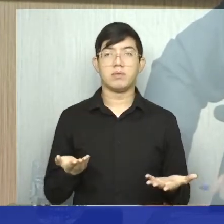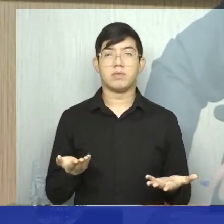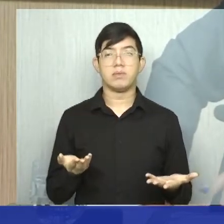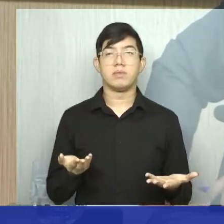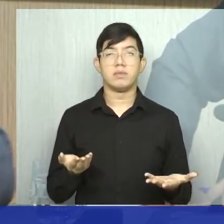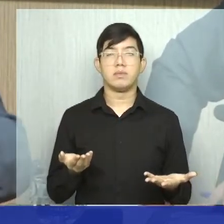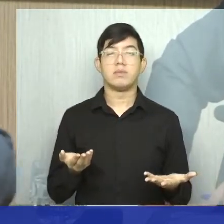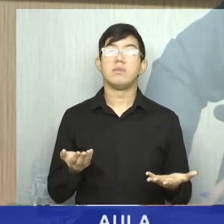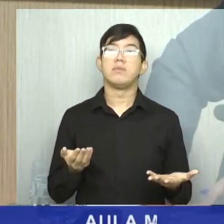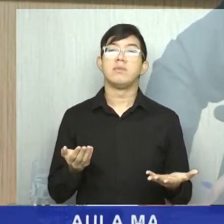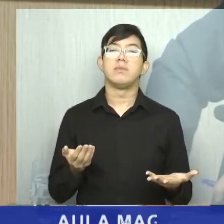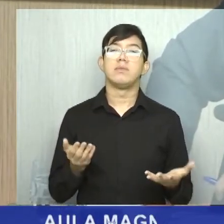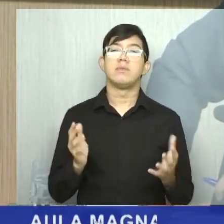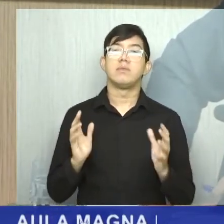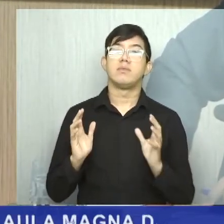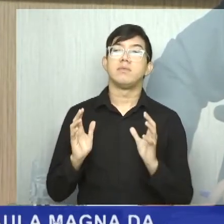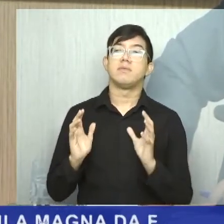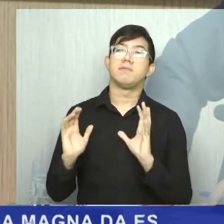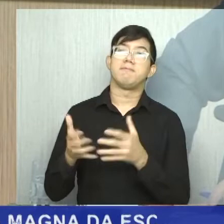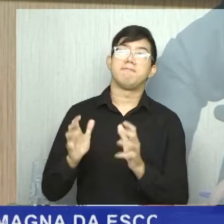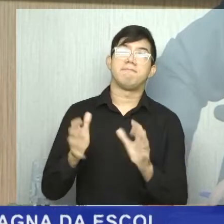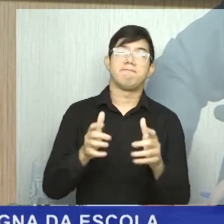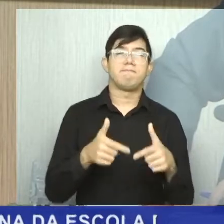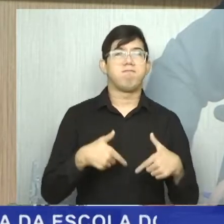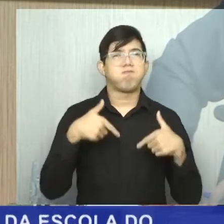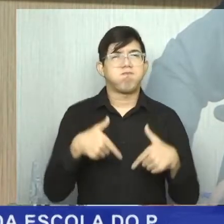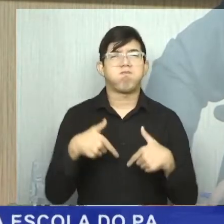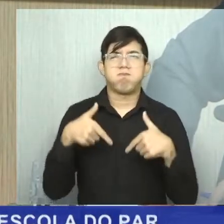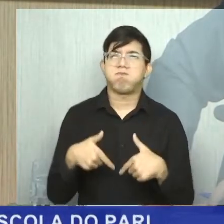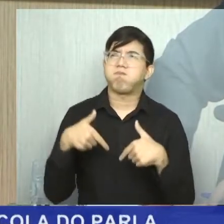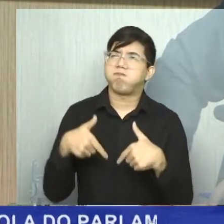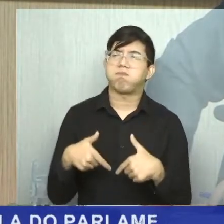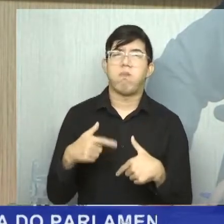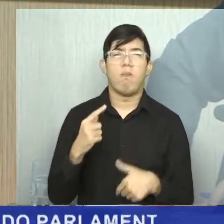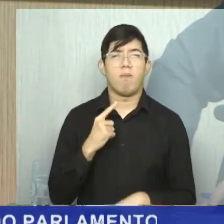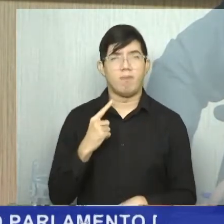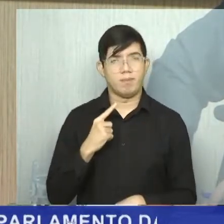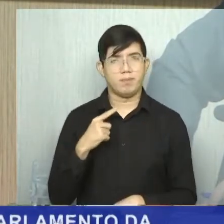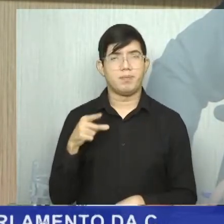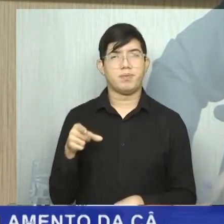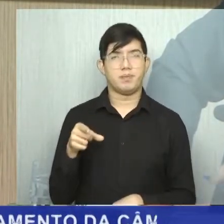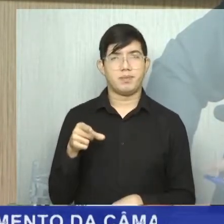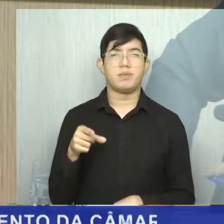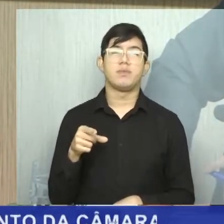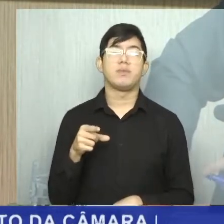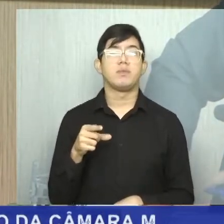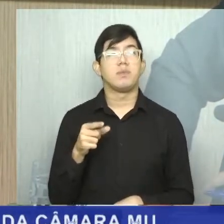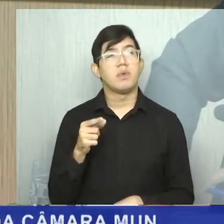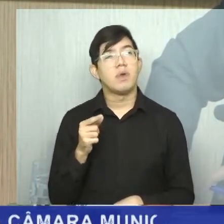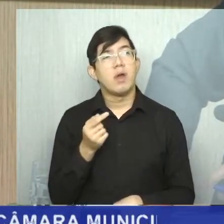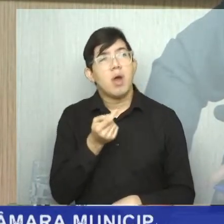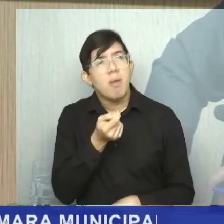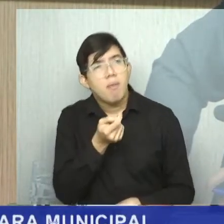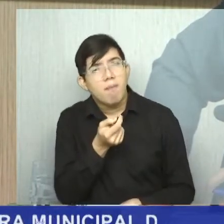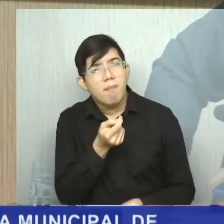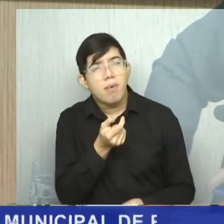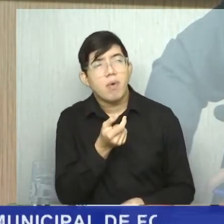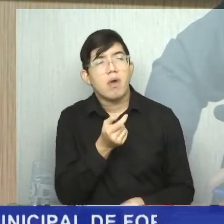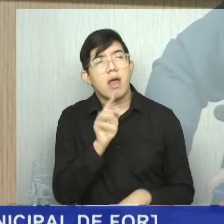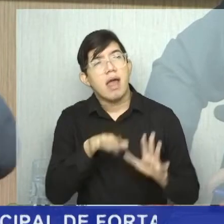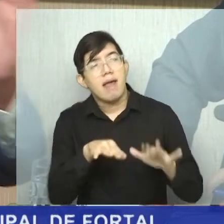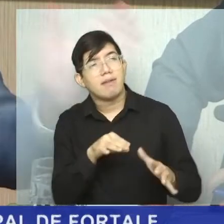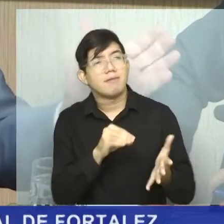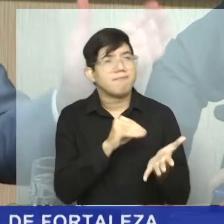conquistas das categorias que se movimentam e, às vezes, conseguem furar isso, por exemplo. E aí com grandes distorções, porque é justo aqui, mas é injusto